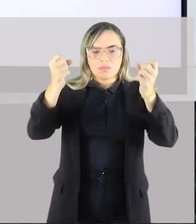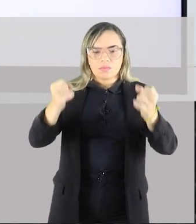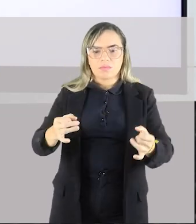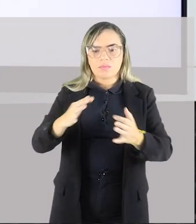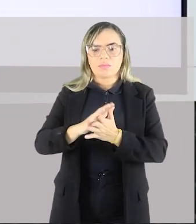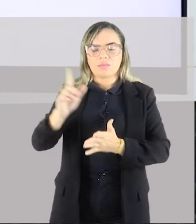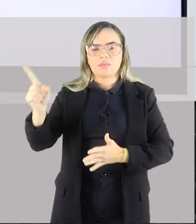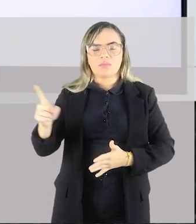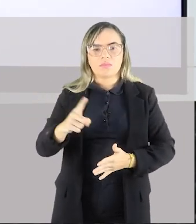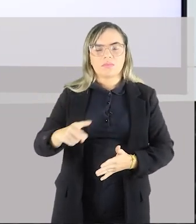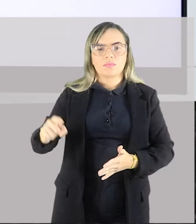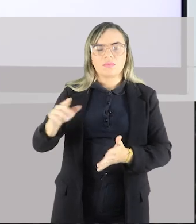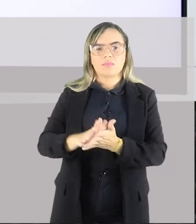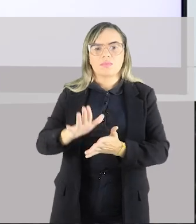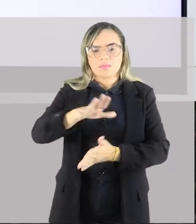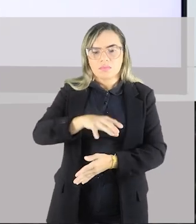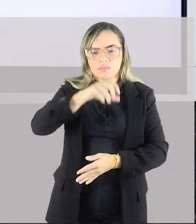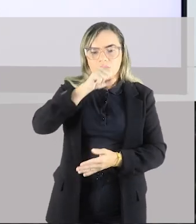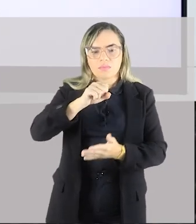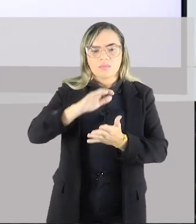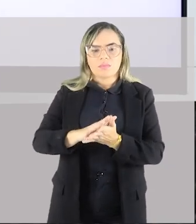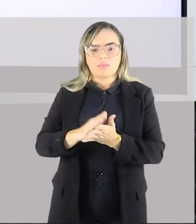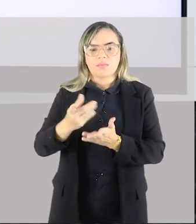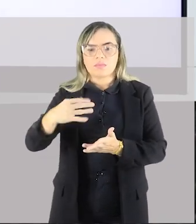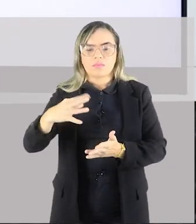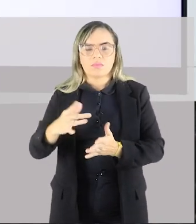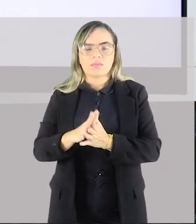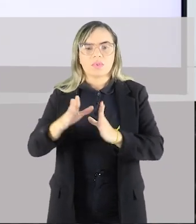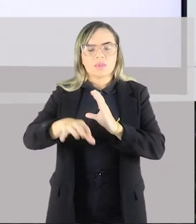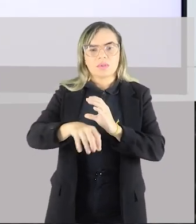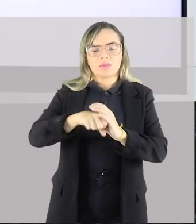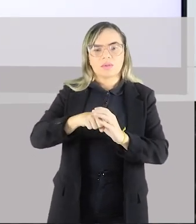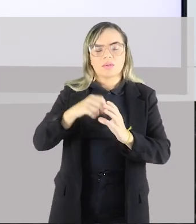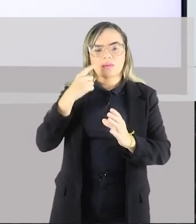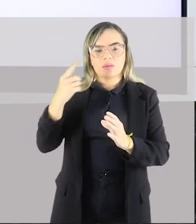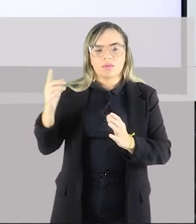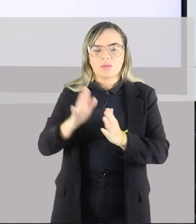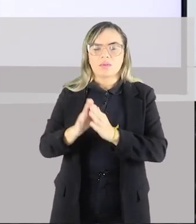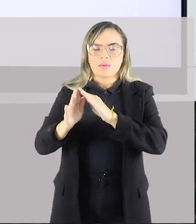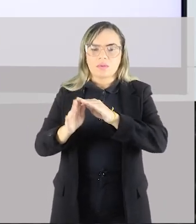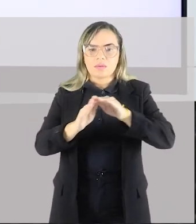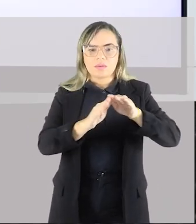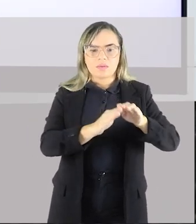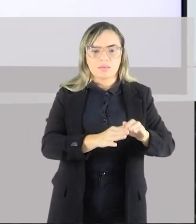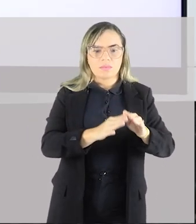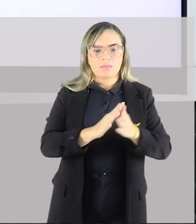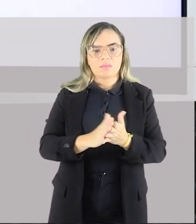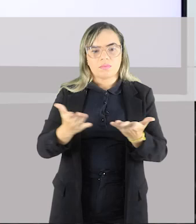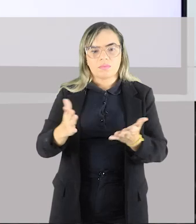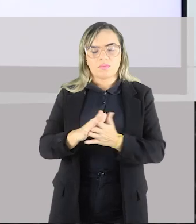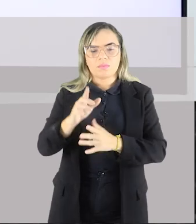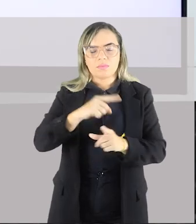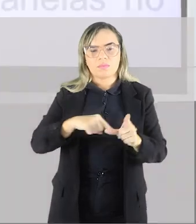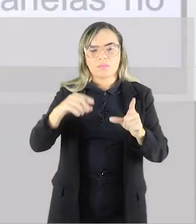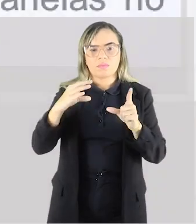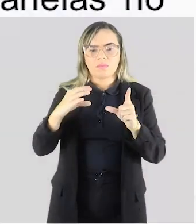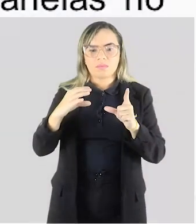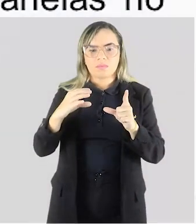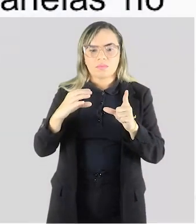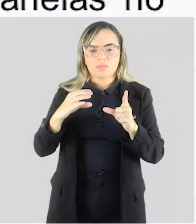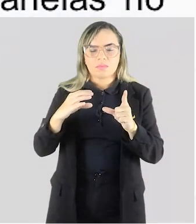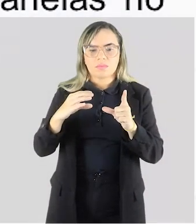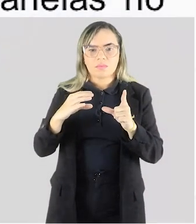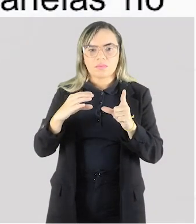cadeia respiratória está localizada nessas cristas, né, mitocondriais. Vamos deixar essa alternativa, né, aí. Letra